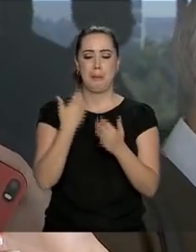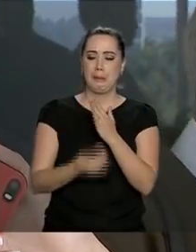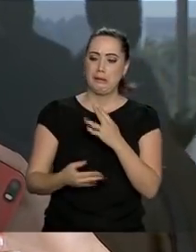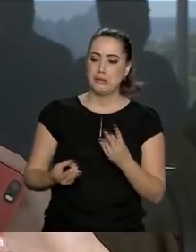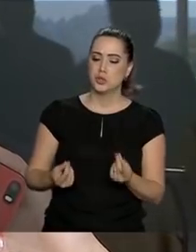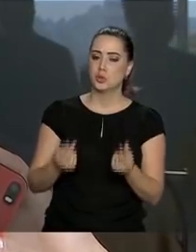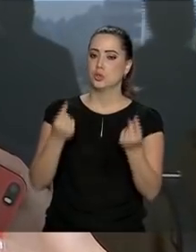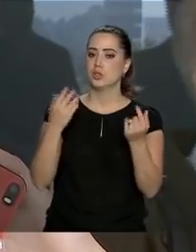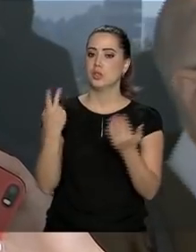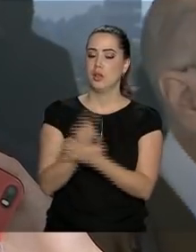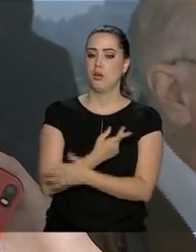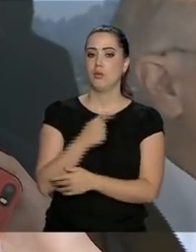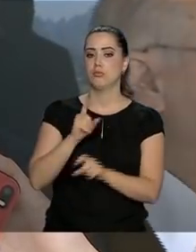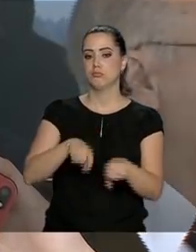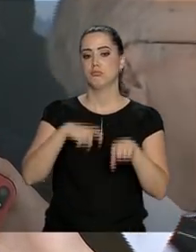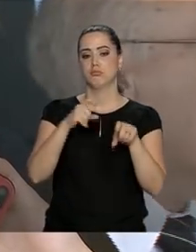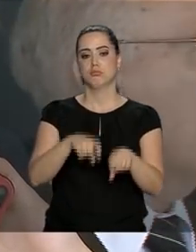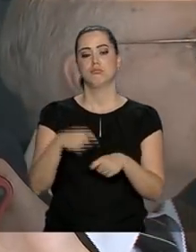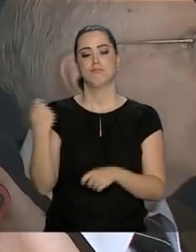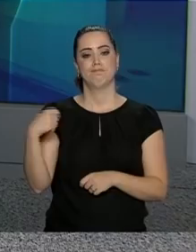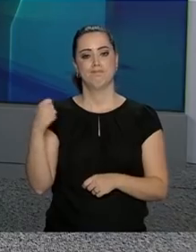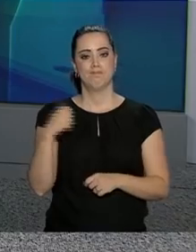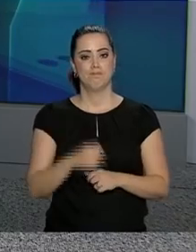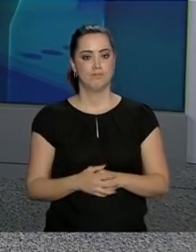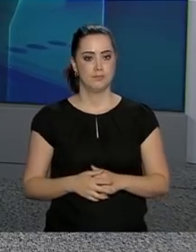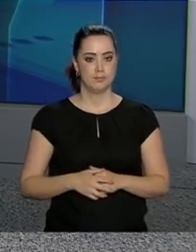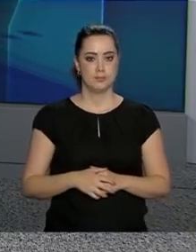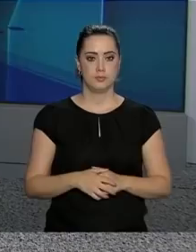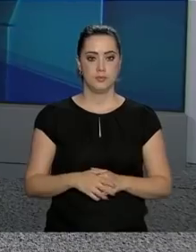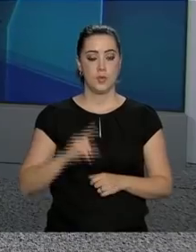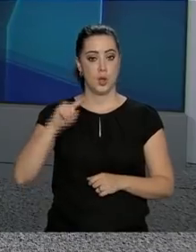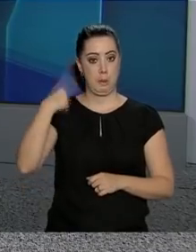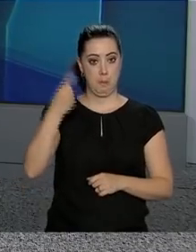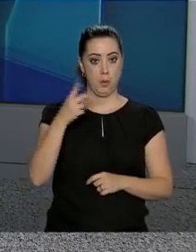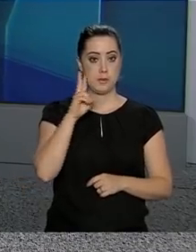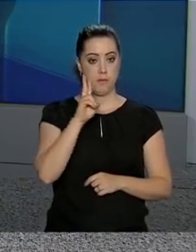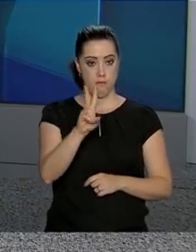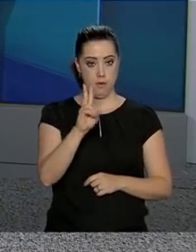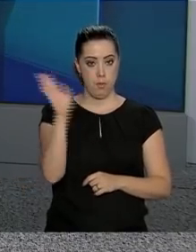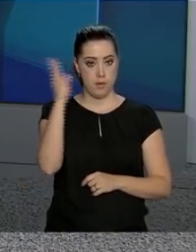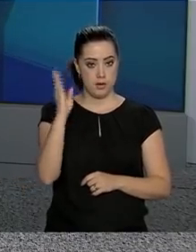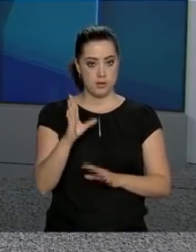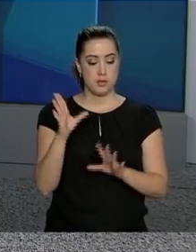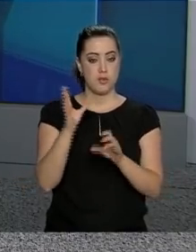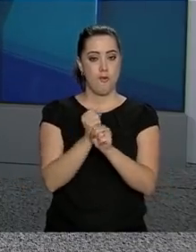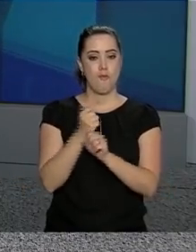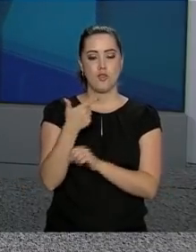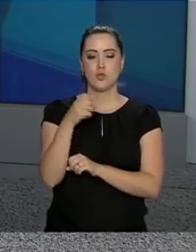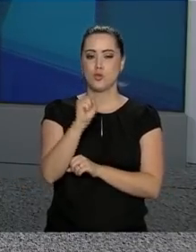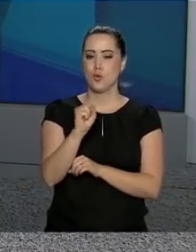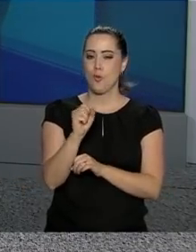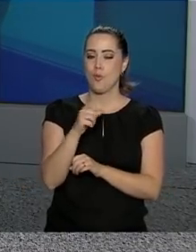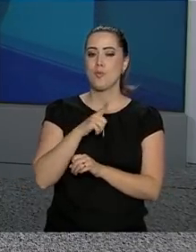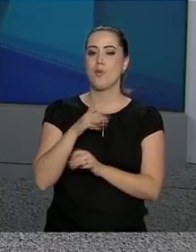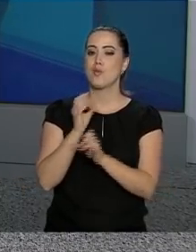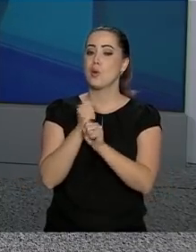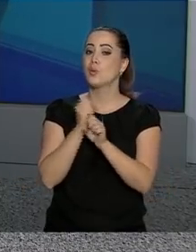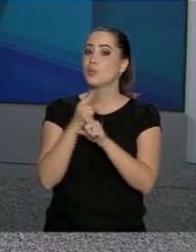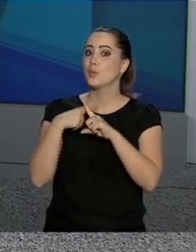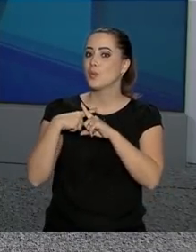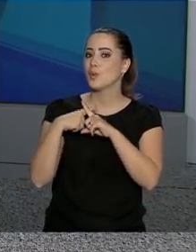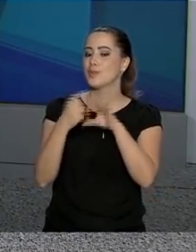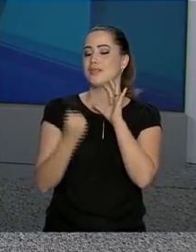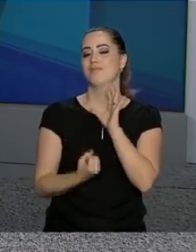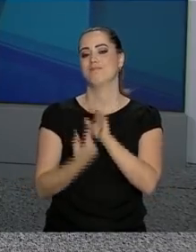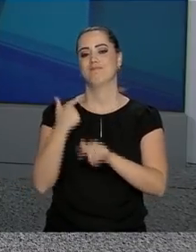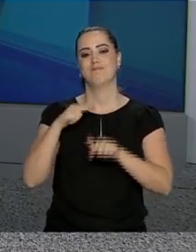que aconteceu com a produção agrícola na região. E no próximo bloco, o Brasil fecha 2018 com saldo positivo na